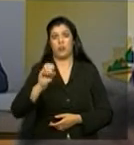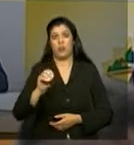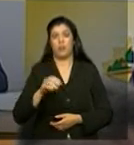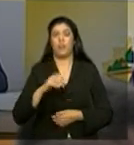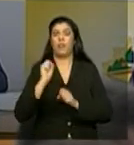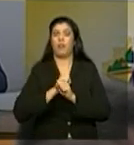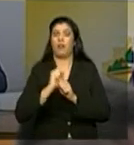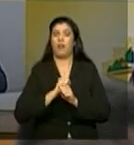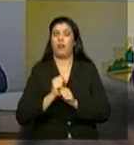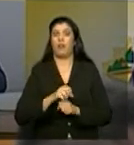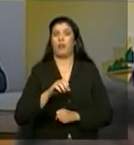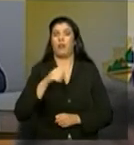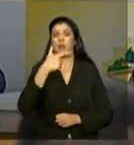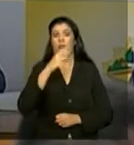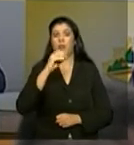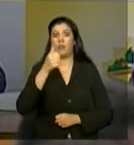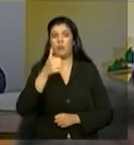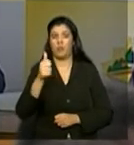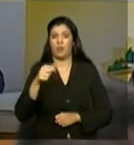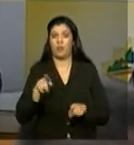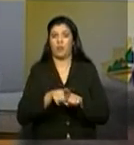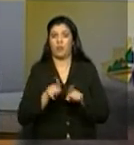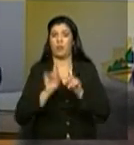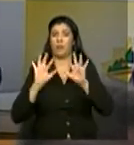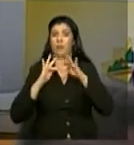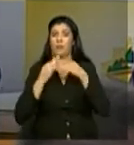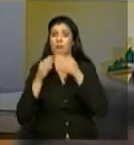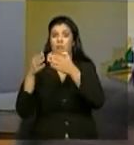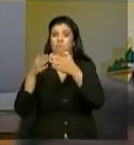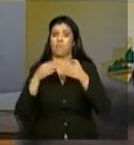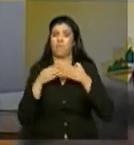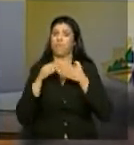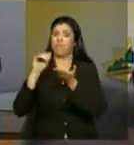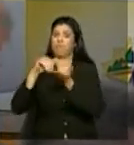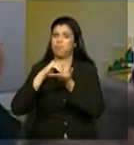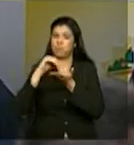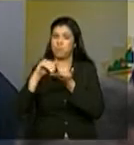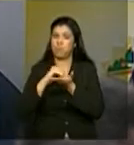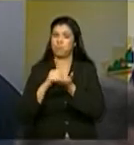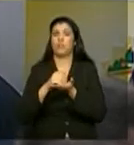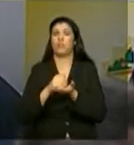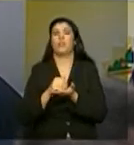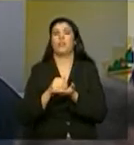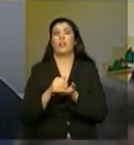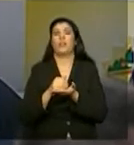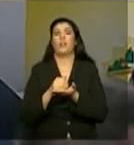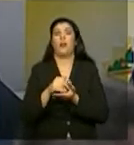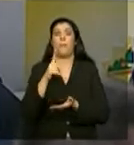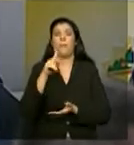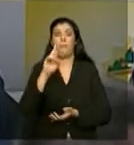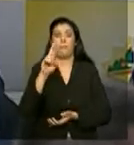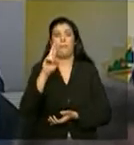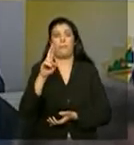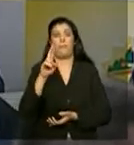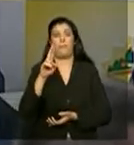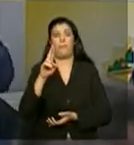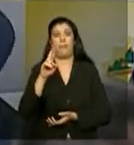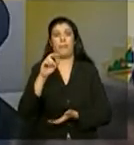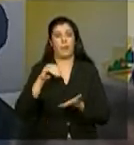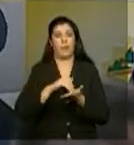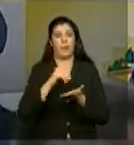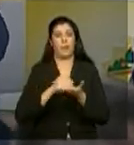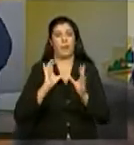os familiares encaminharam também esse pedido à secretaria de direitos humanos da presidência da república e em